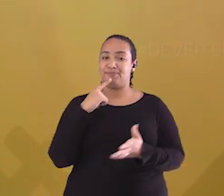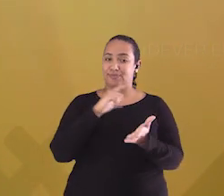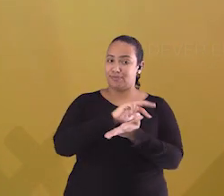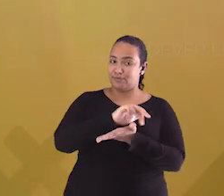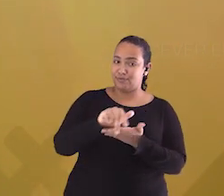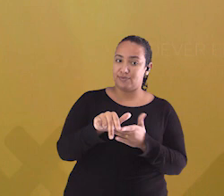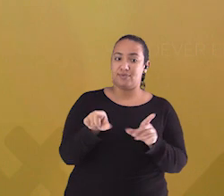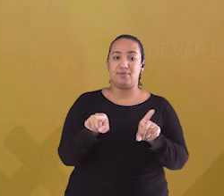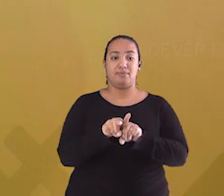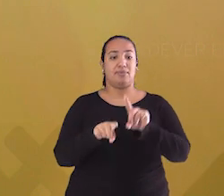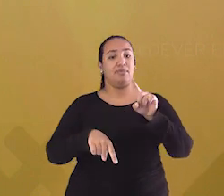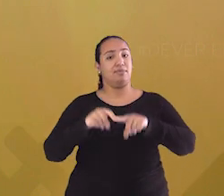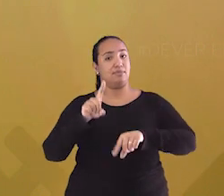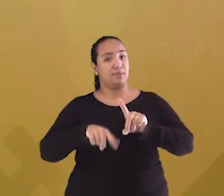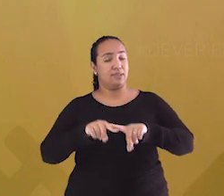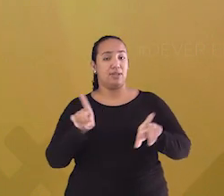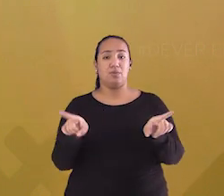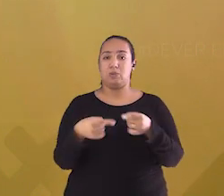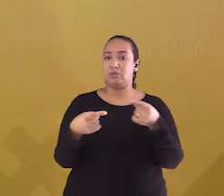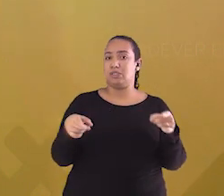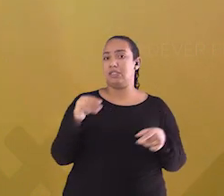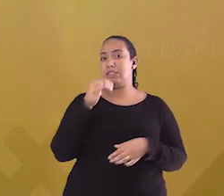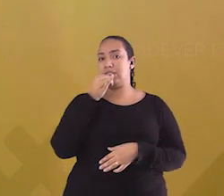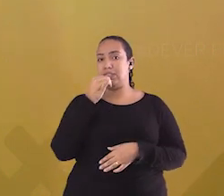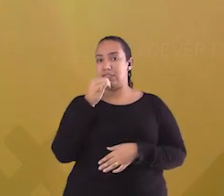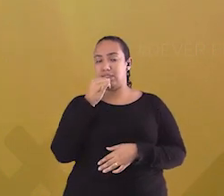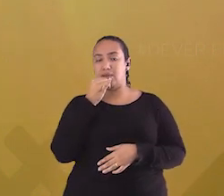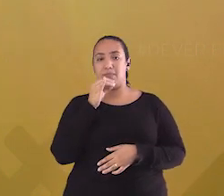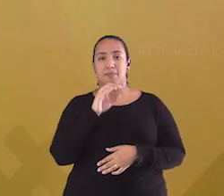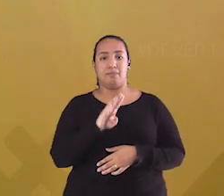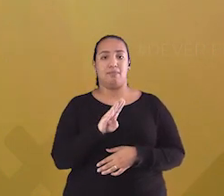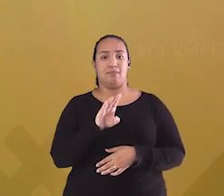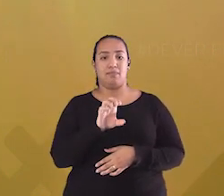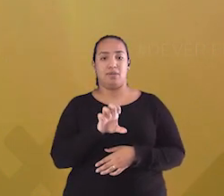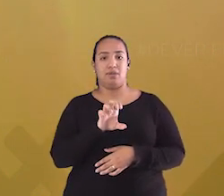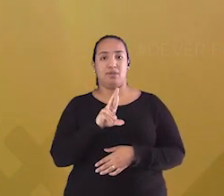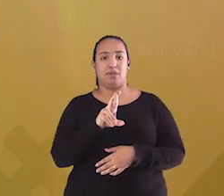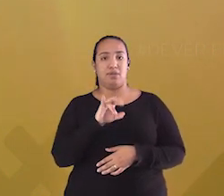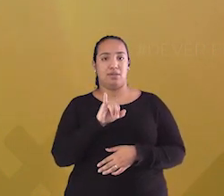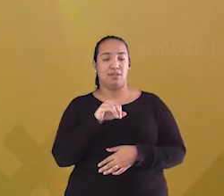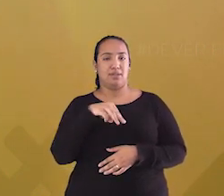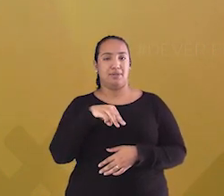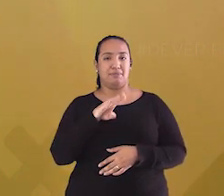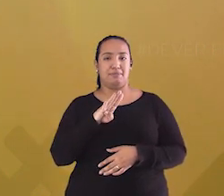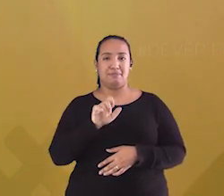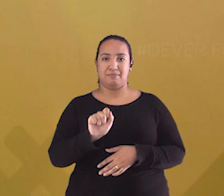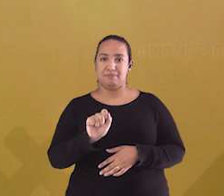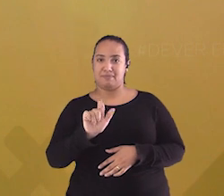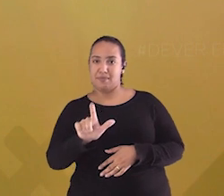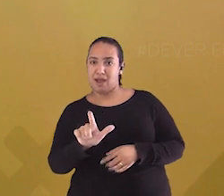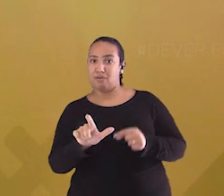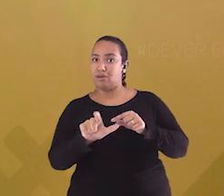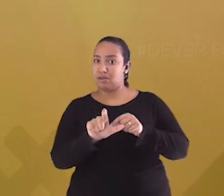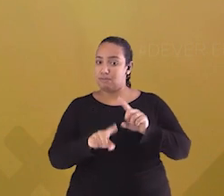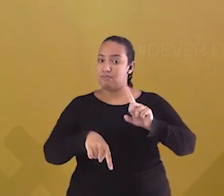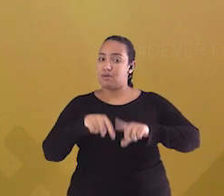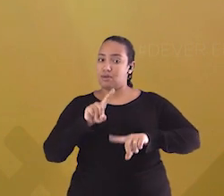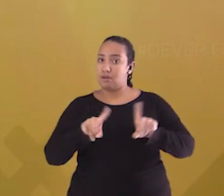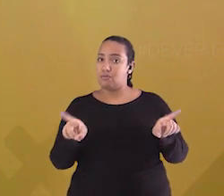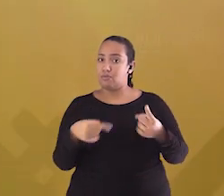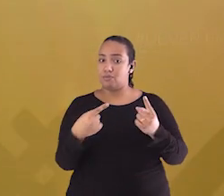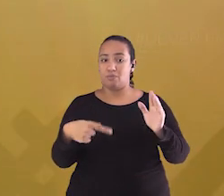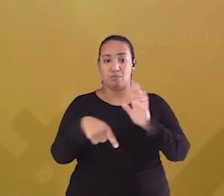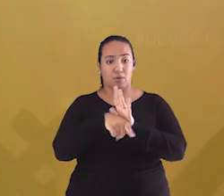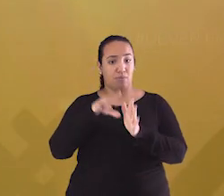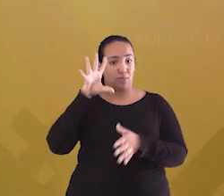além dos instrumentos musicais, como o birimbau, o agogô, por exemplo, esses de origem